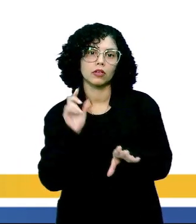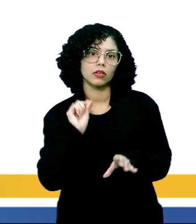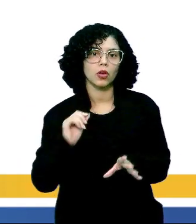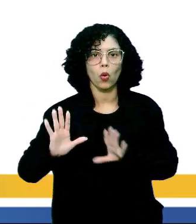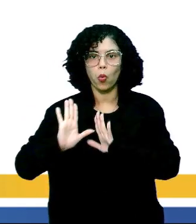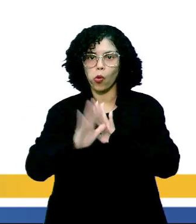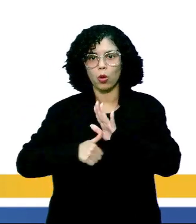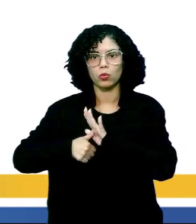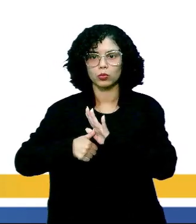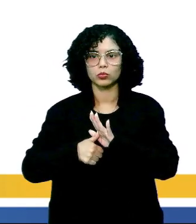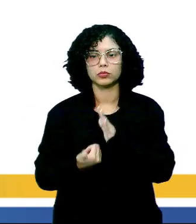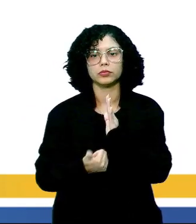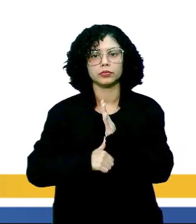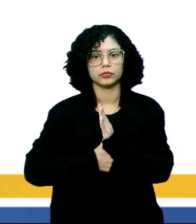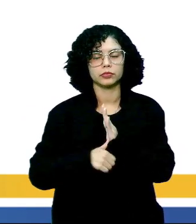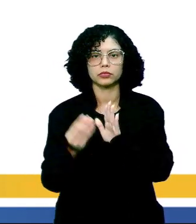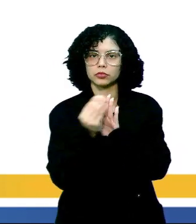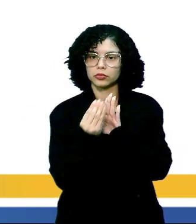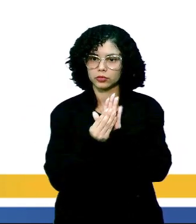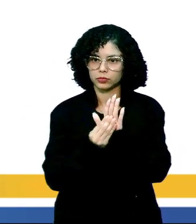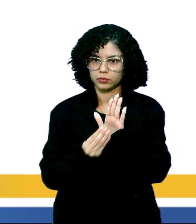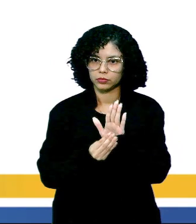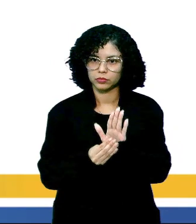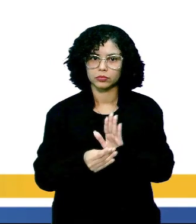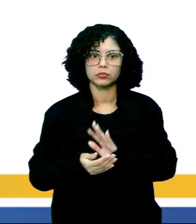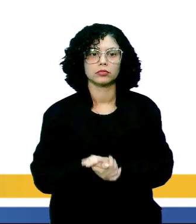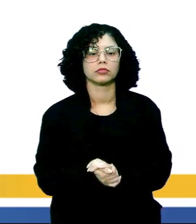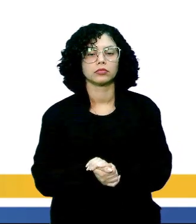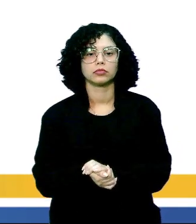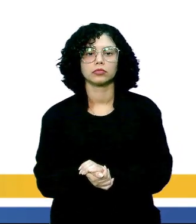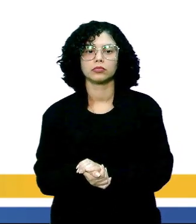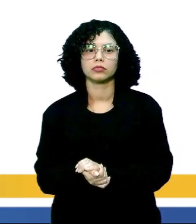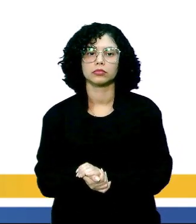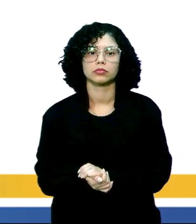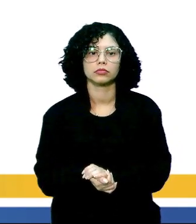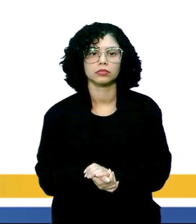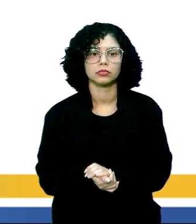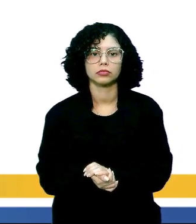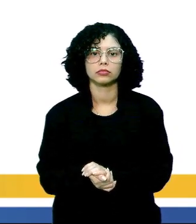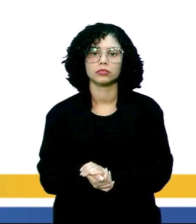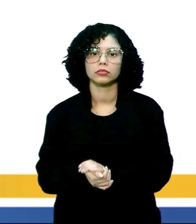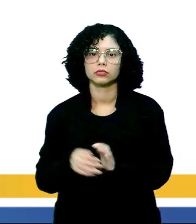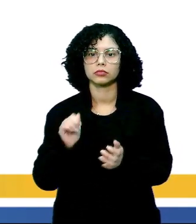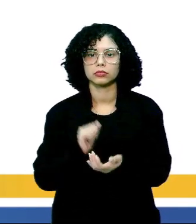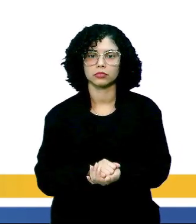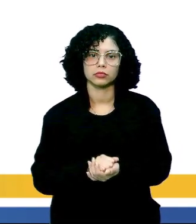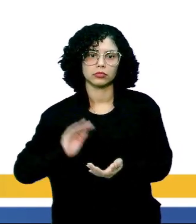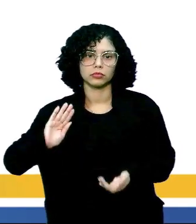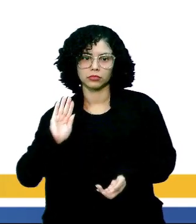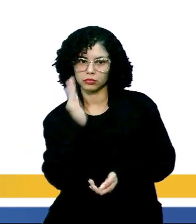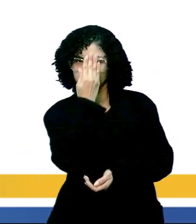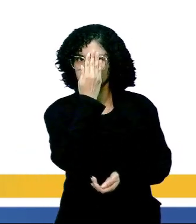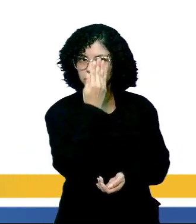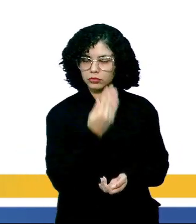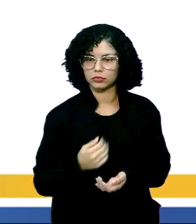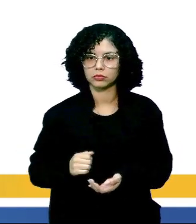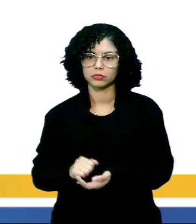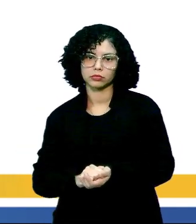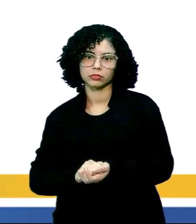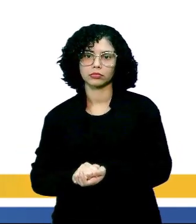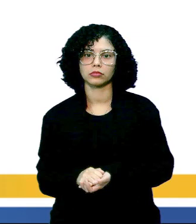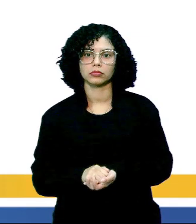o roubo de identidade ou de dados. Temos o Spoofing, que significa